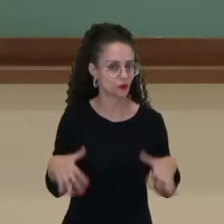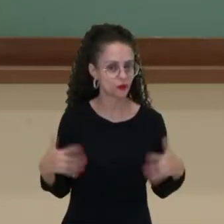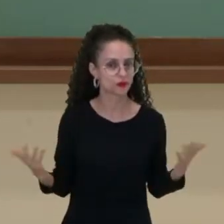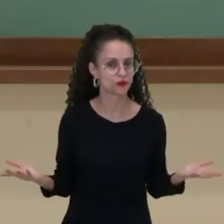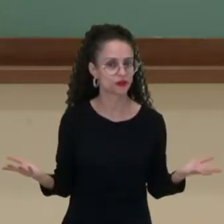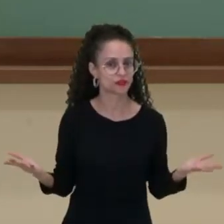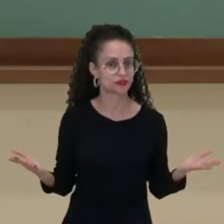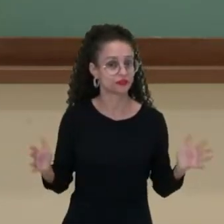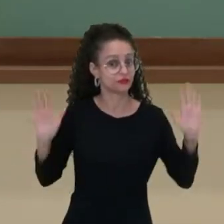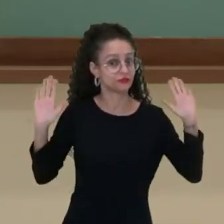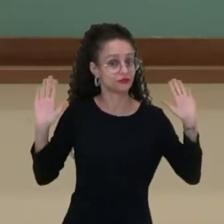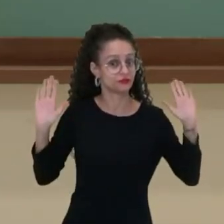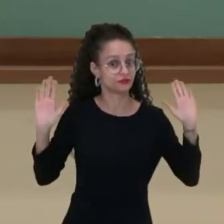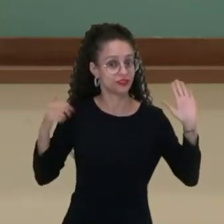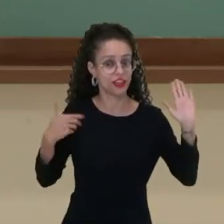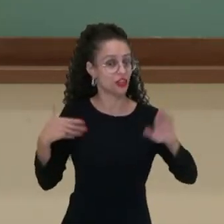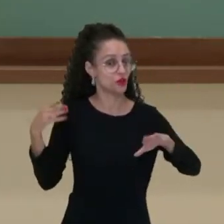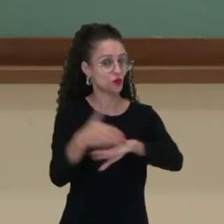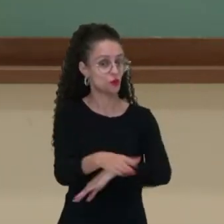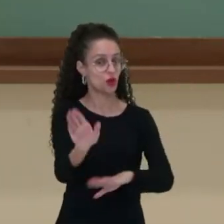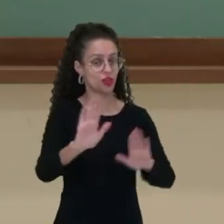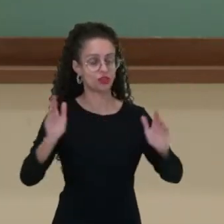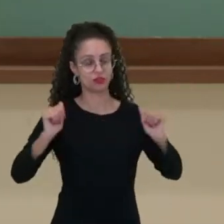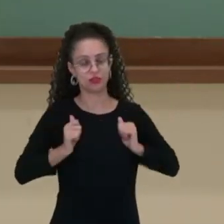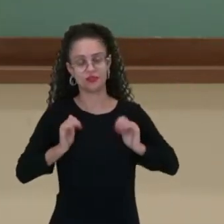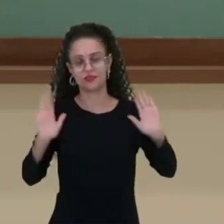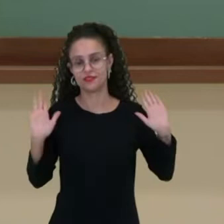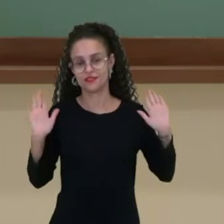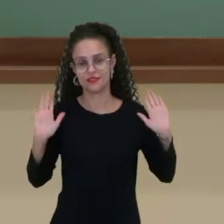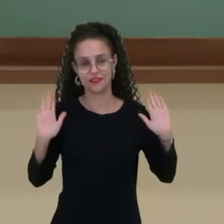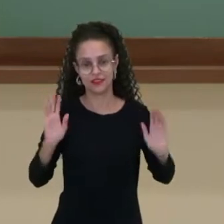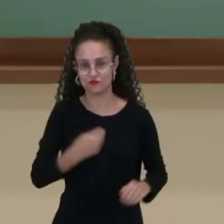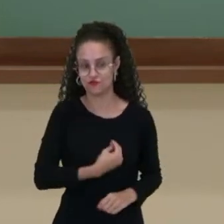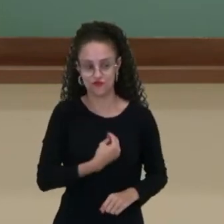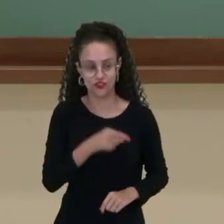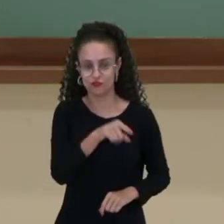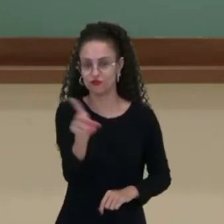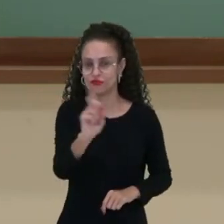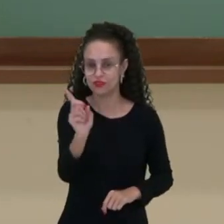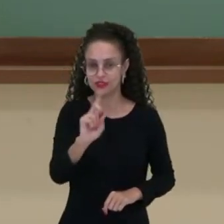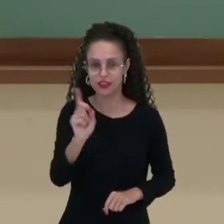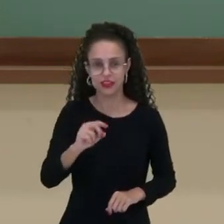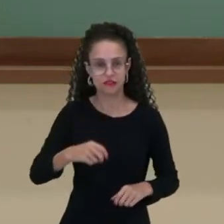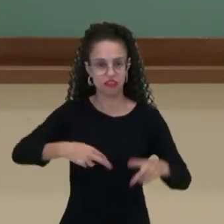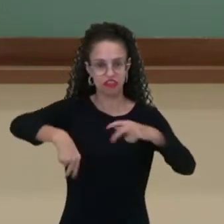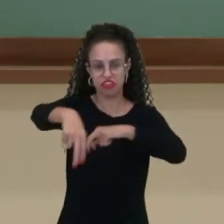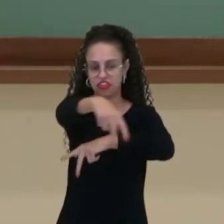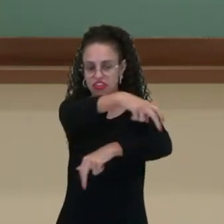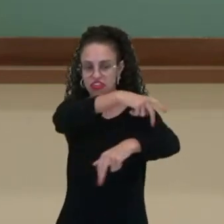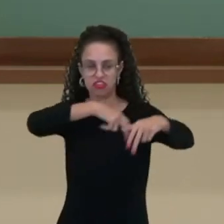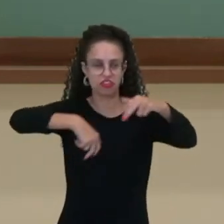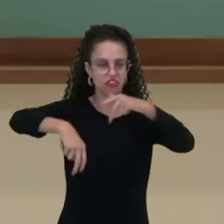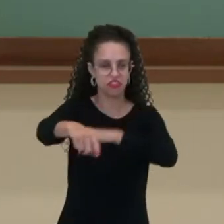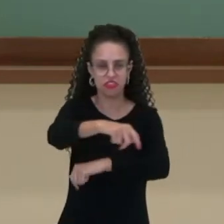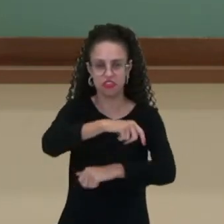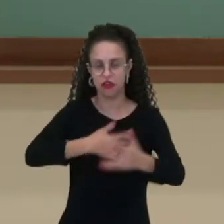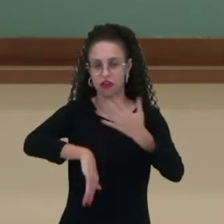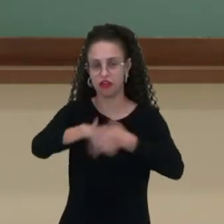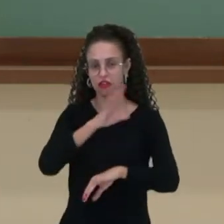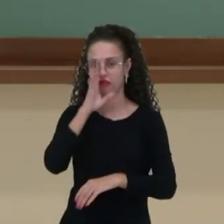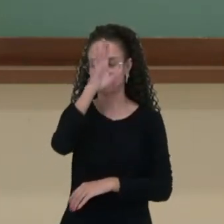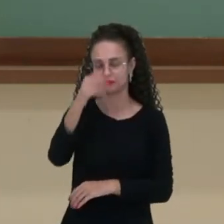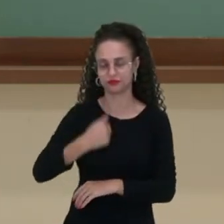Deus, nesse jogo eu não entrava, né? Porque eu não sairia vivo desse, né? Os caras iam arrancar minhas pernas fora, sair fora.